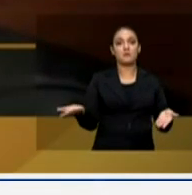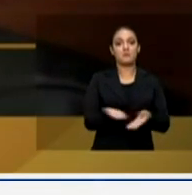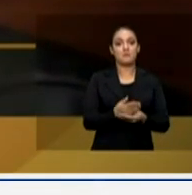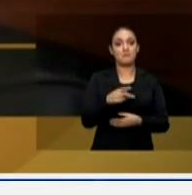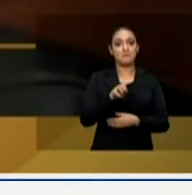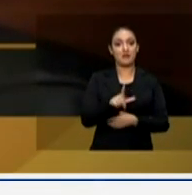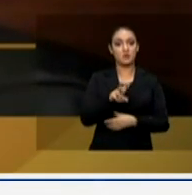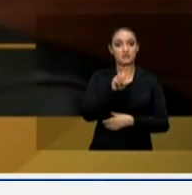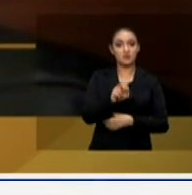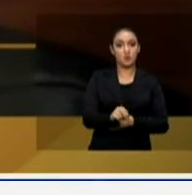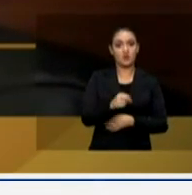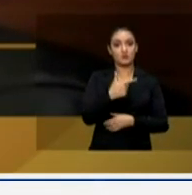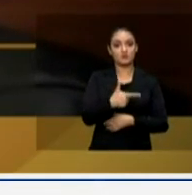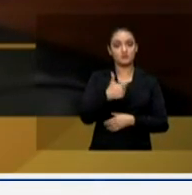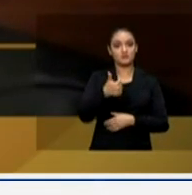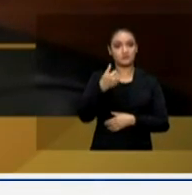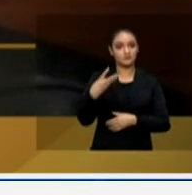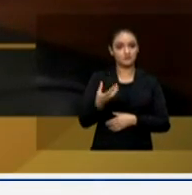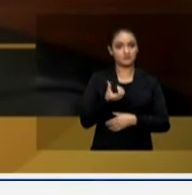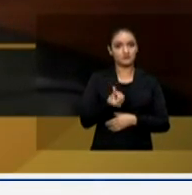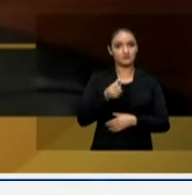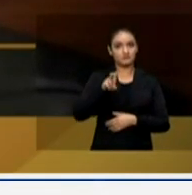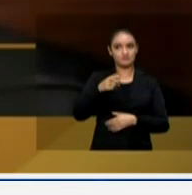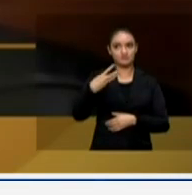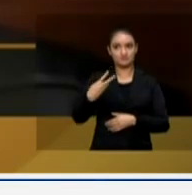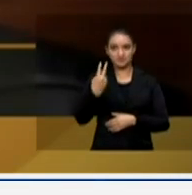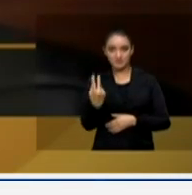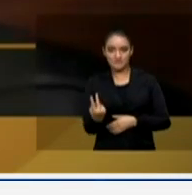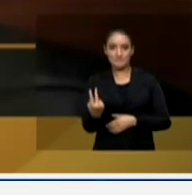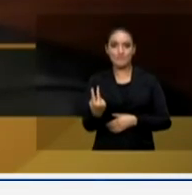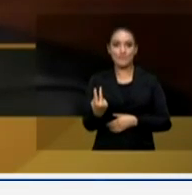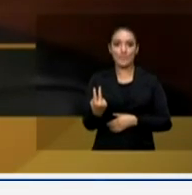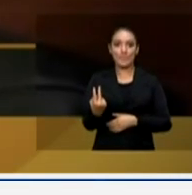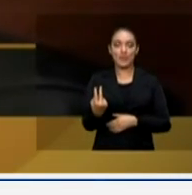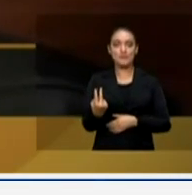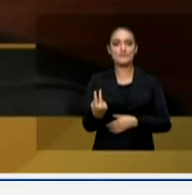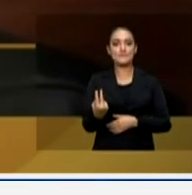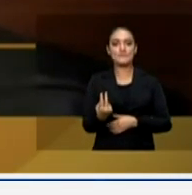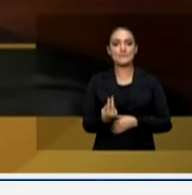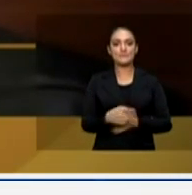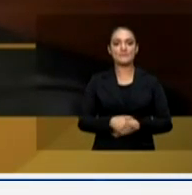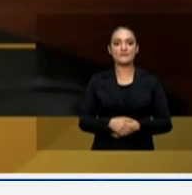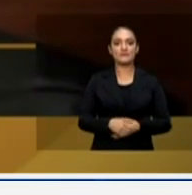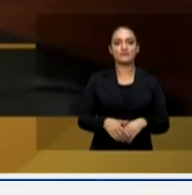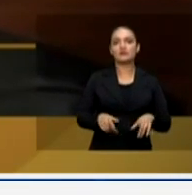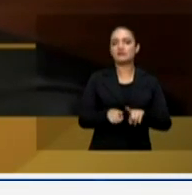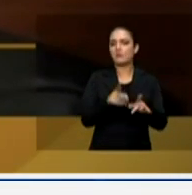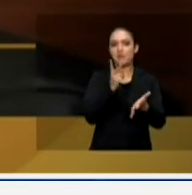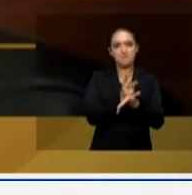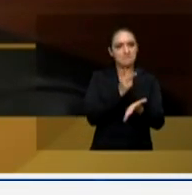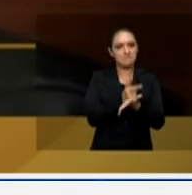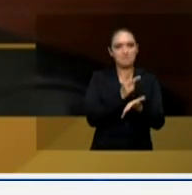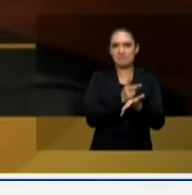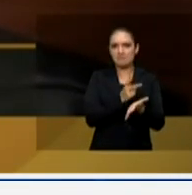uma narrativa que não corresponde à verdade. O mérito dos fatos atribuídos ao ex-presidente Lula, as provas que